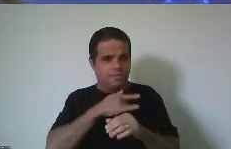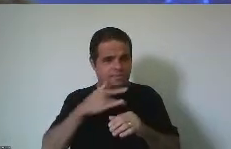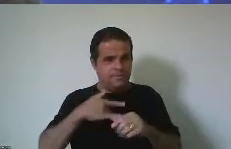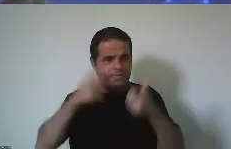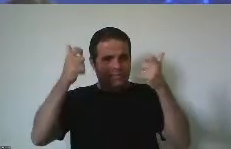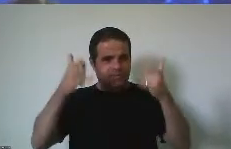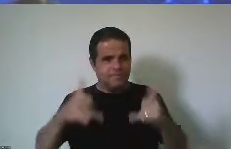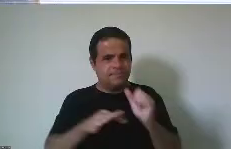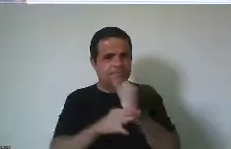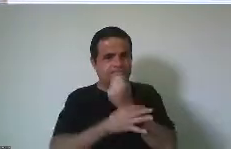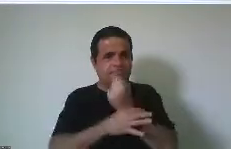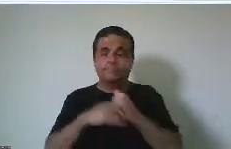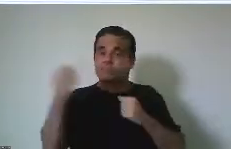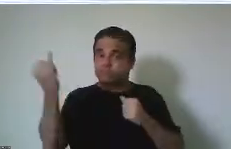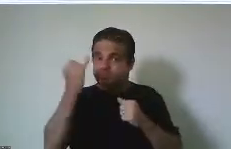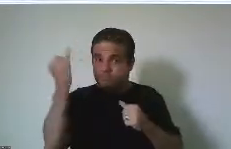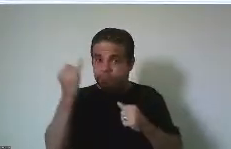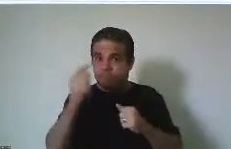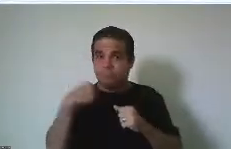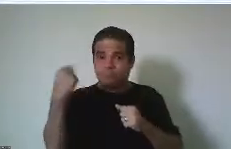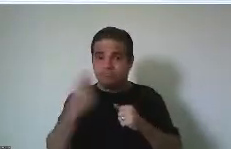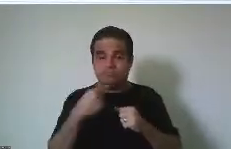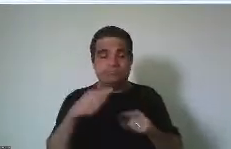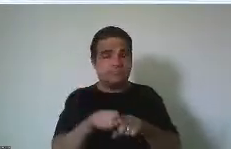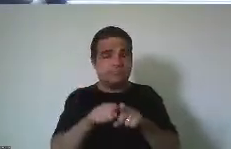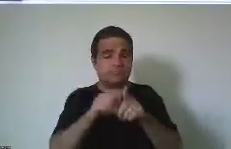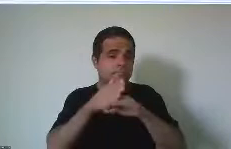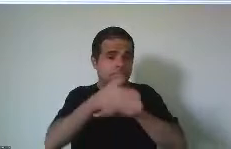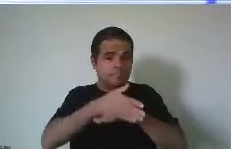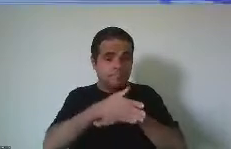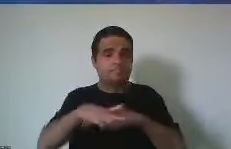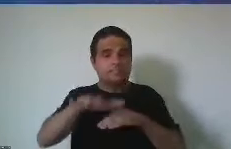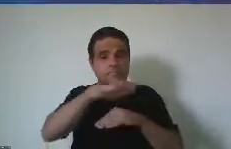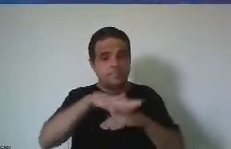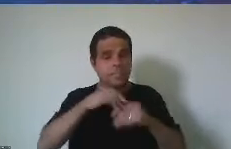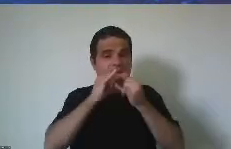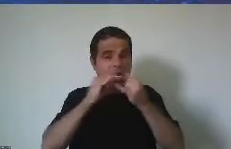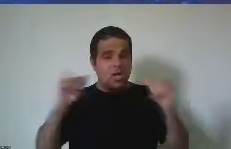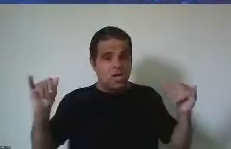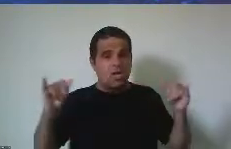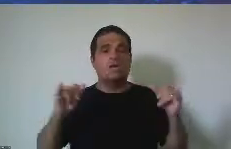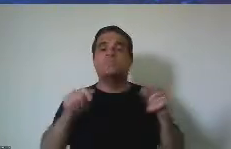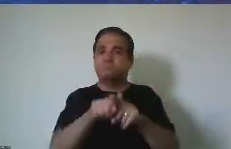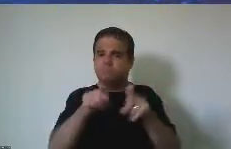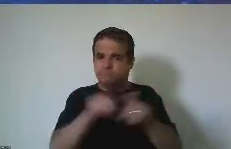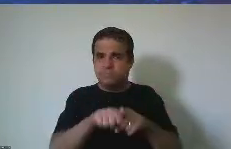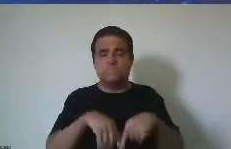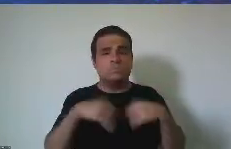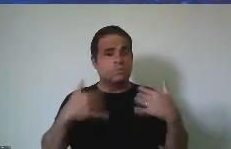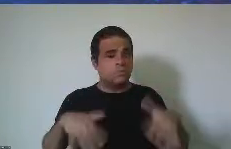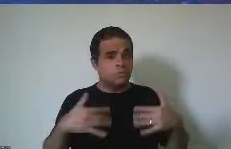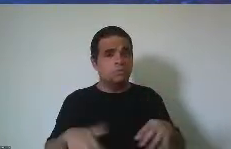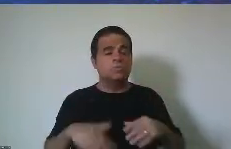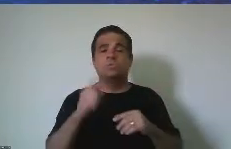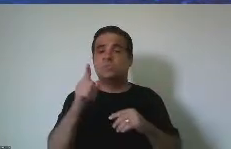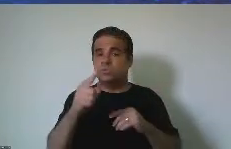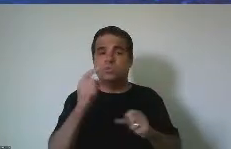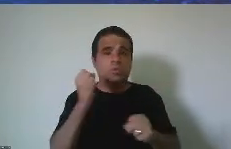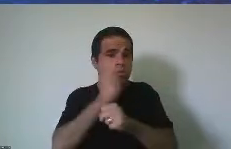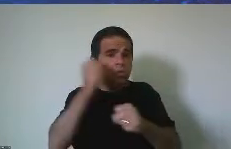é fundamental para nós as atuação no setor elétrico de alta voltagem é muito perigosa a construção